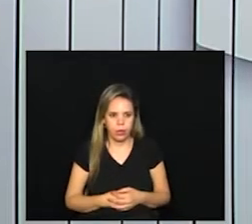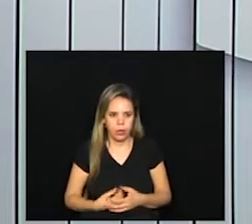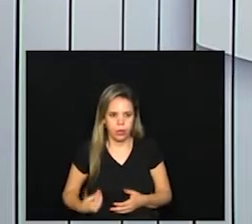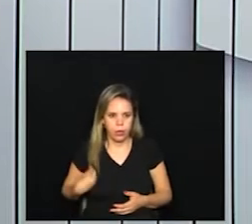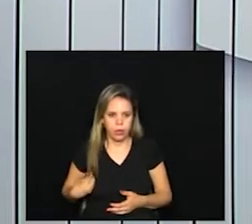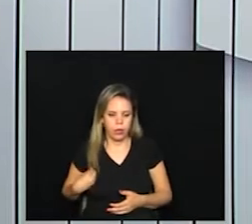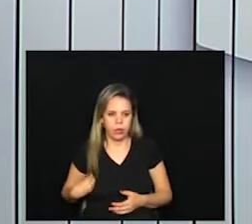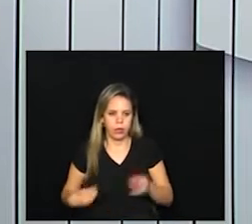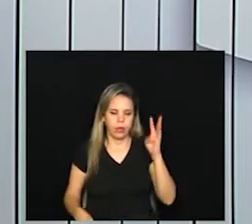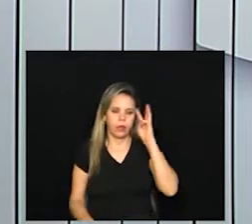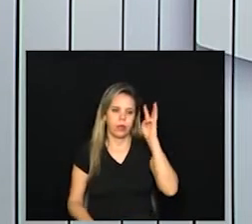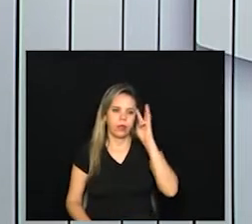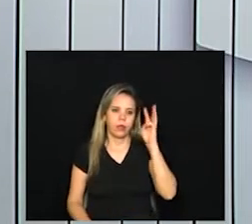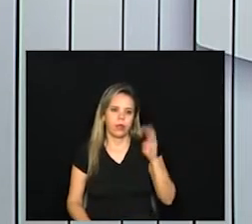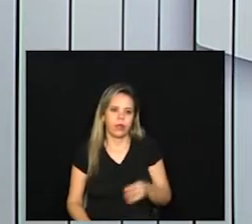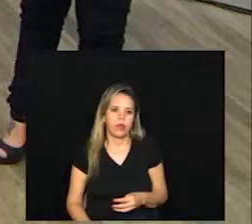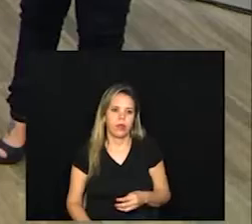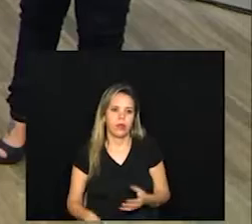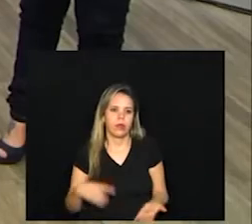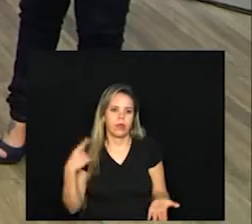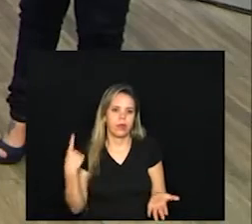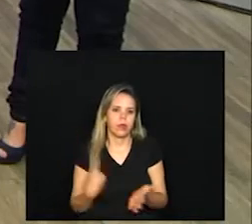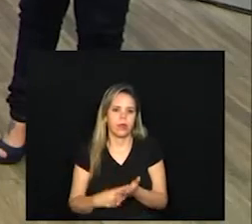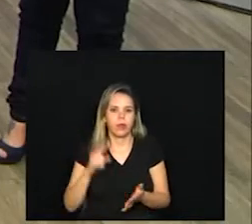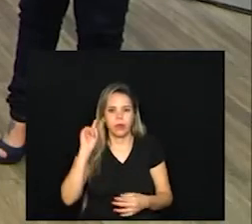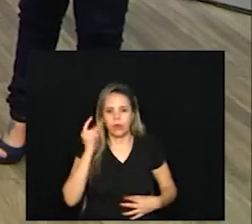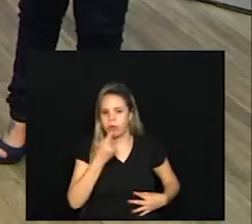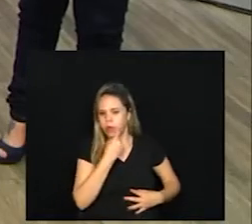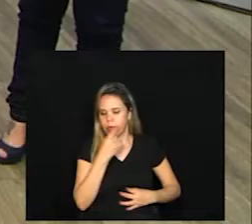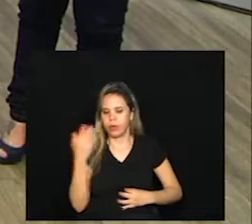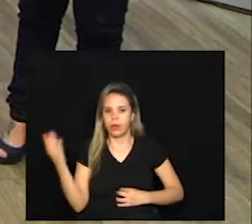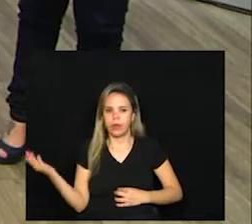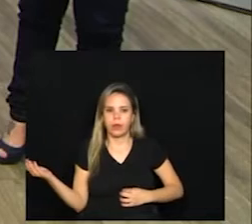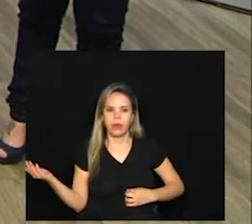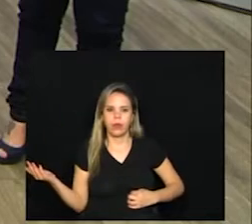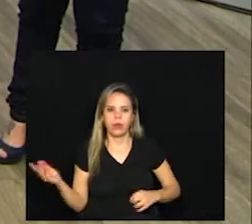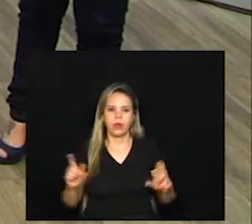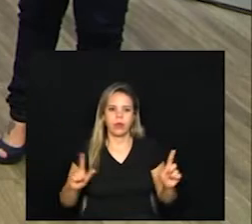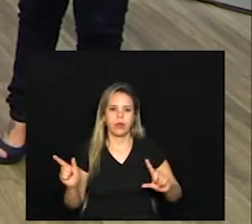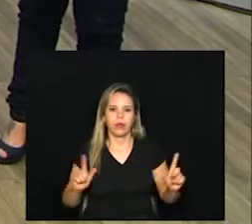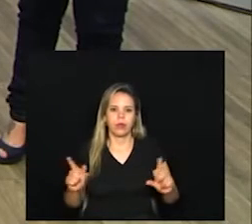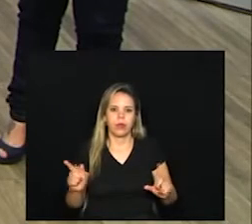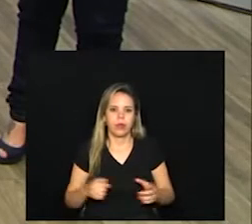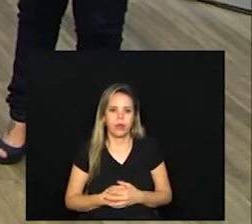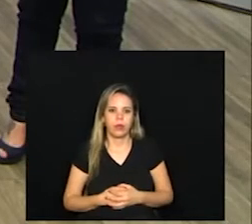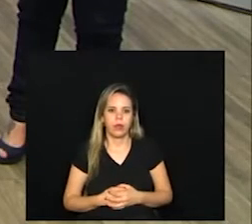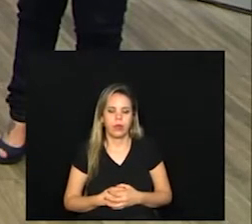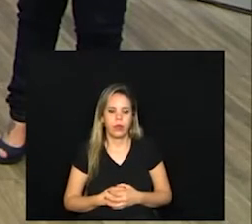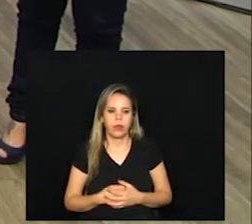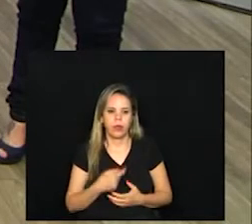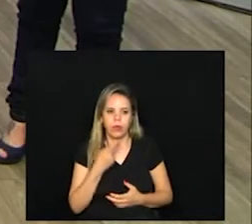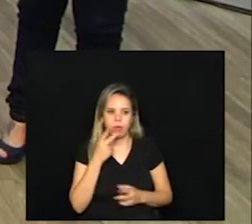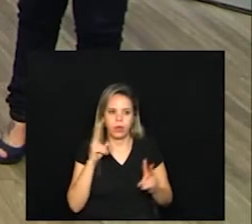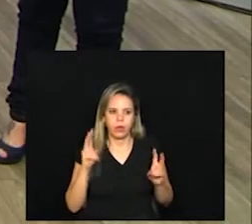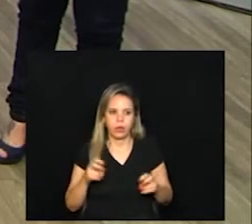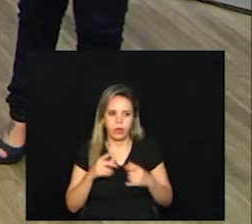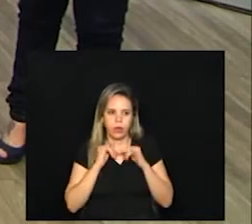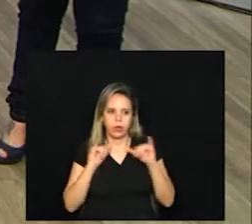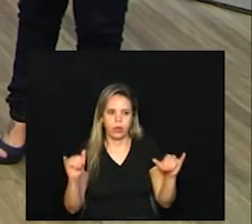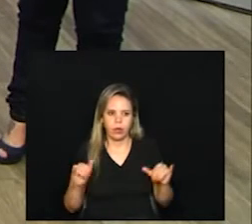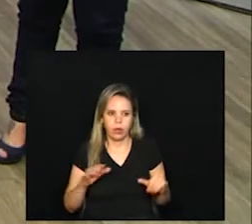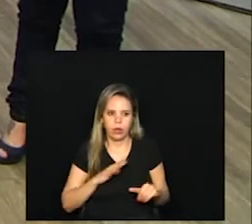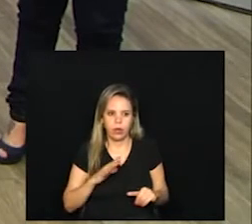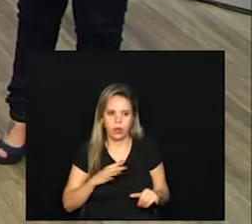ao vivo nesta terça-feira. Como combinado, a Mirna Abreu já está aqui nos nossos estúdios para nós falarmos das notícias